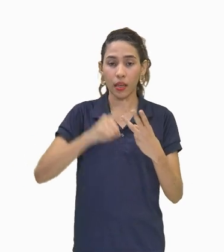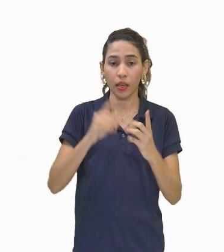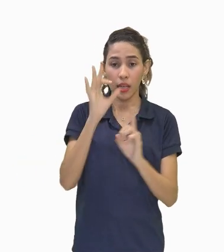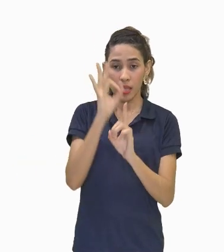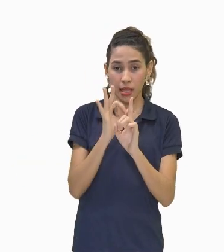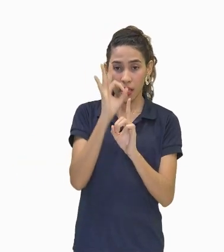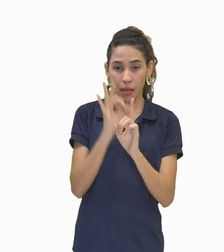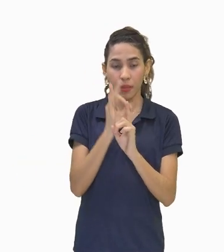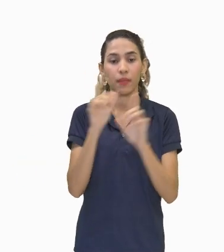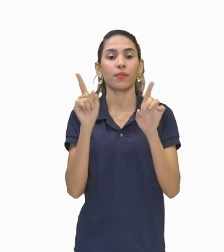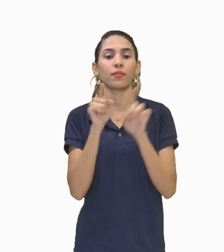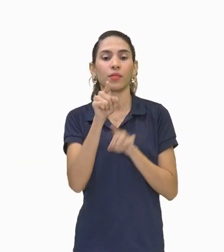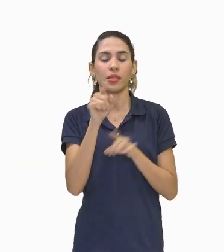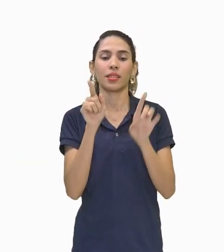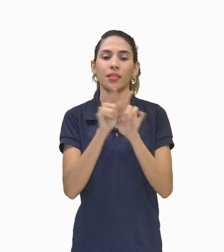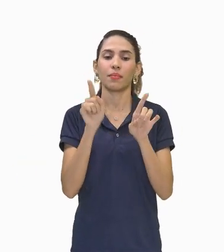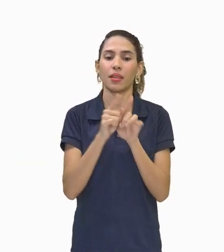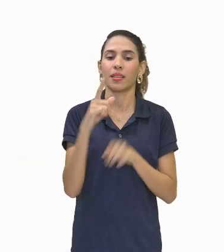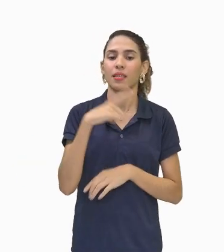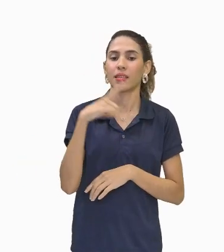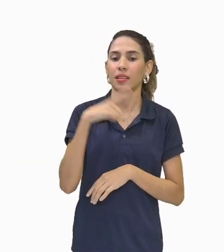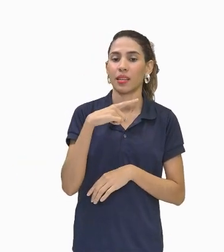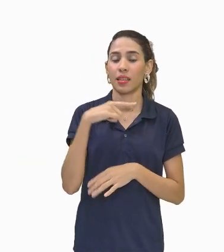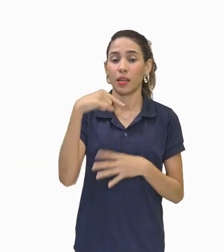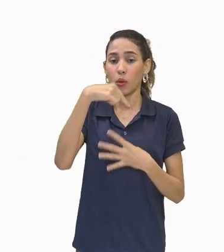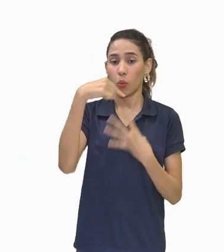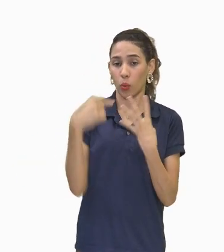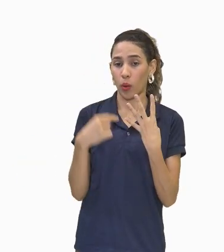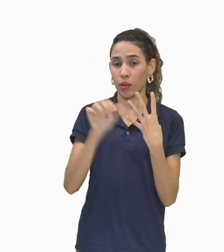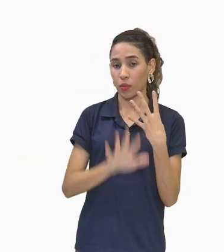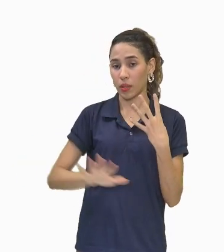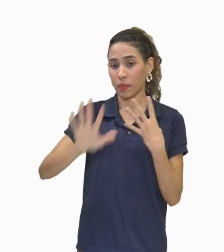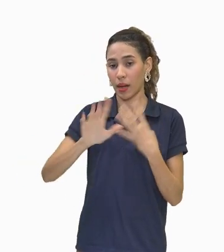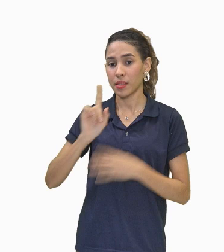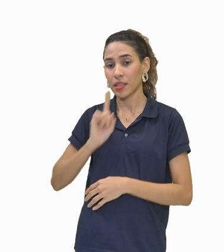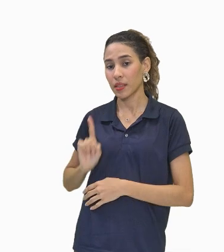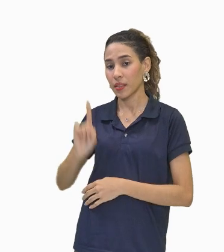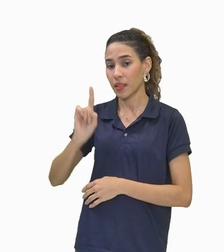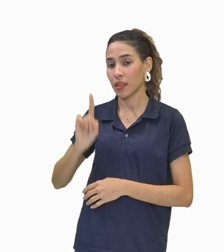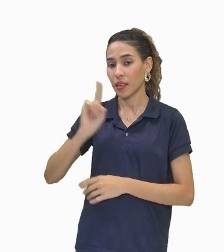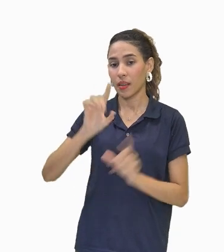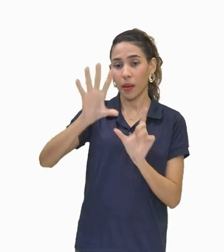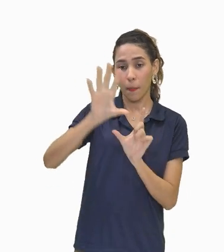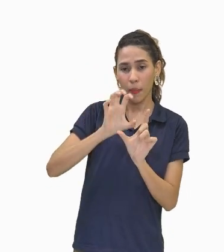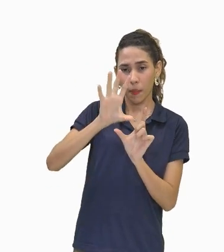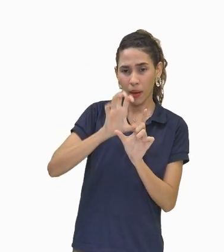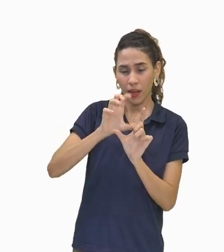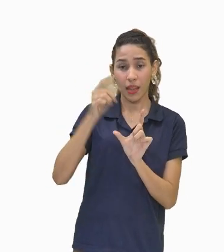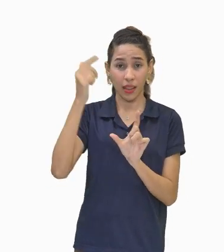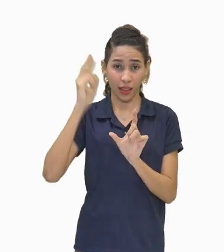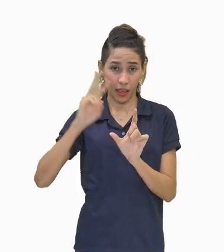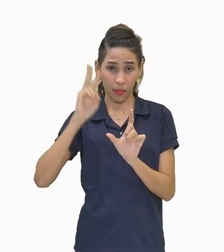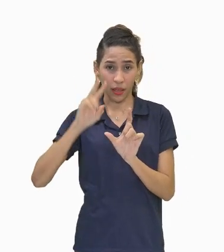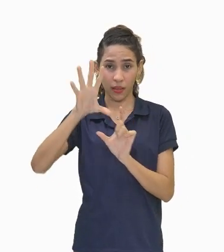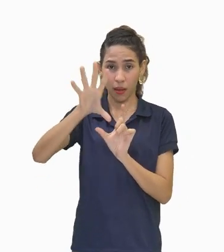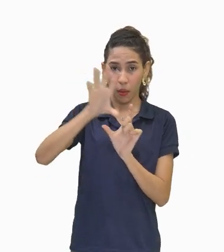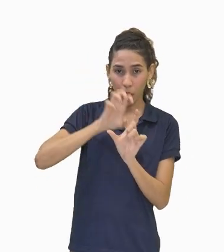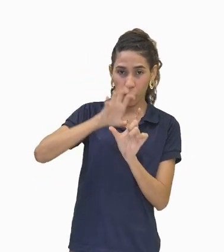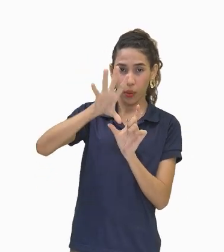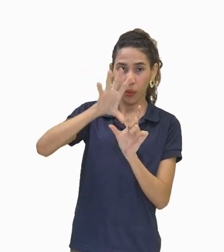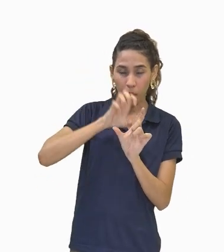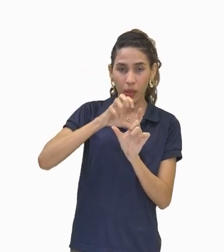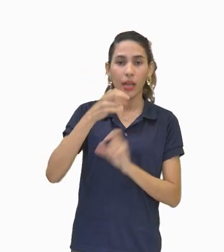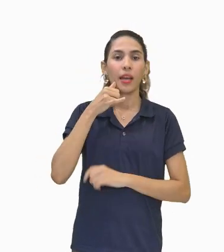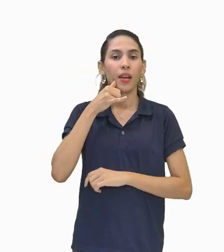receptores. Lembram lá o que é um receptor? Ela começa com energia elétrica e se transforma em outra modalidade de